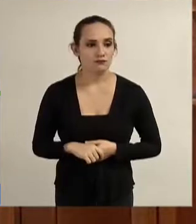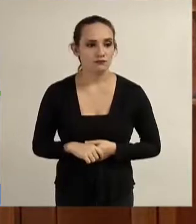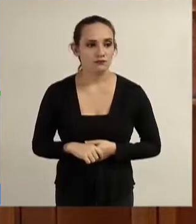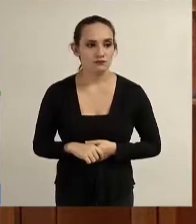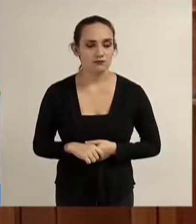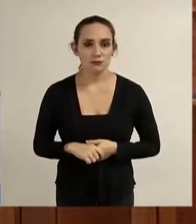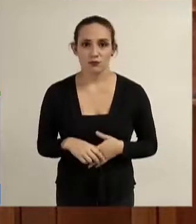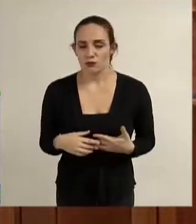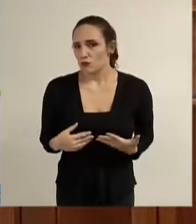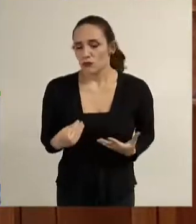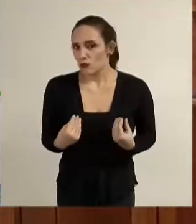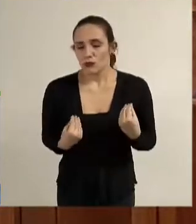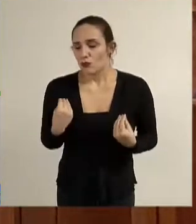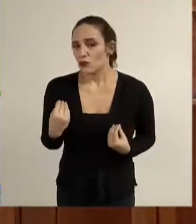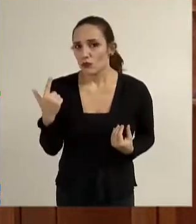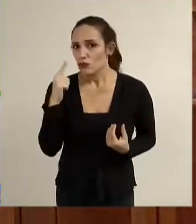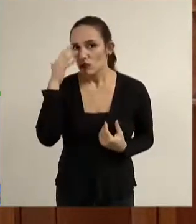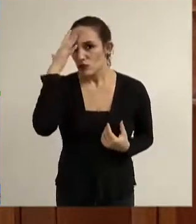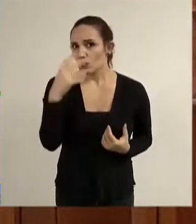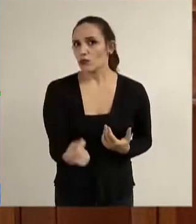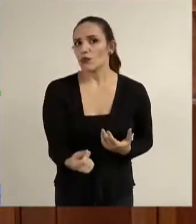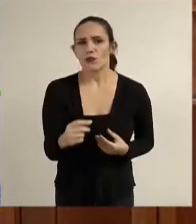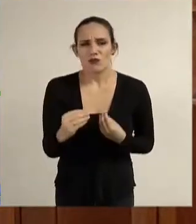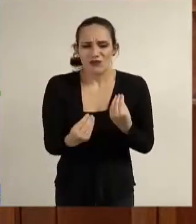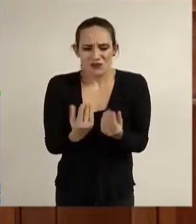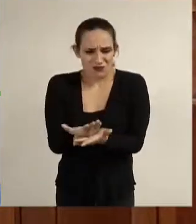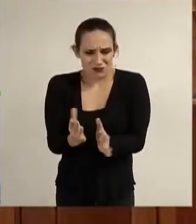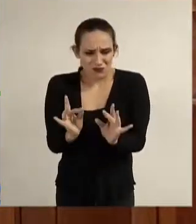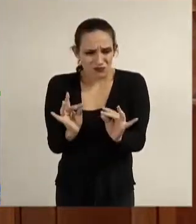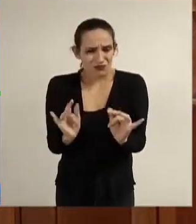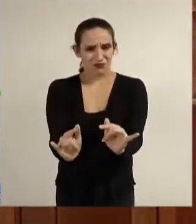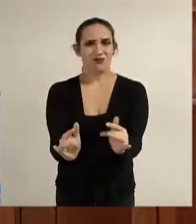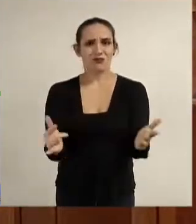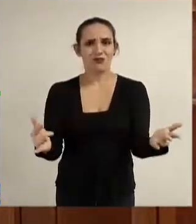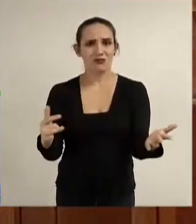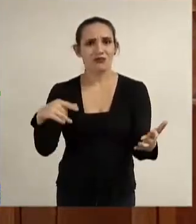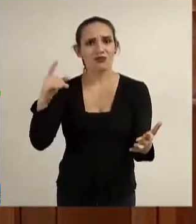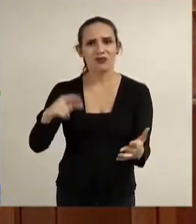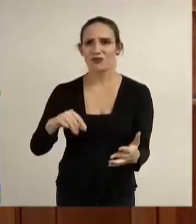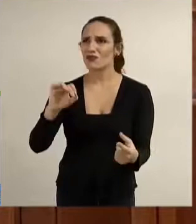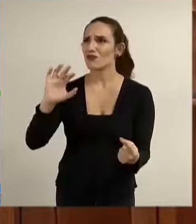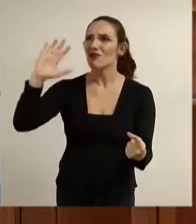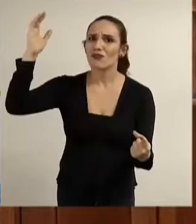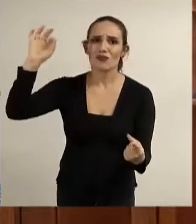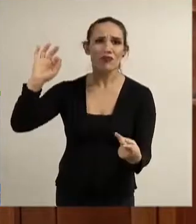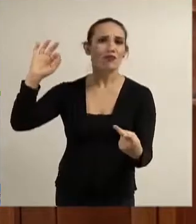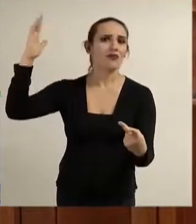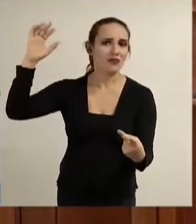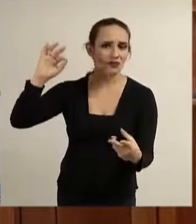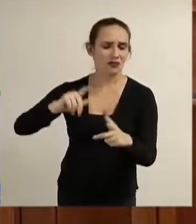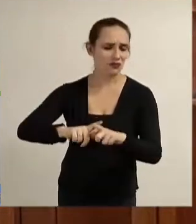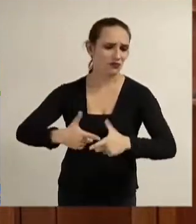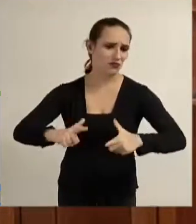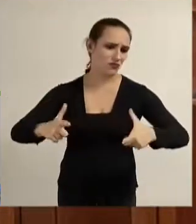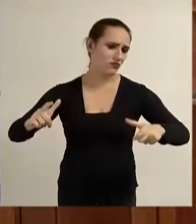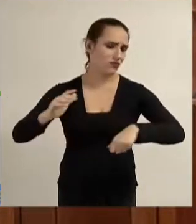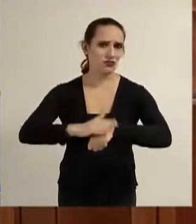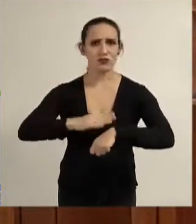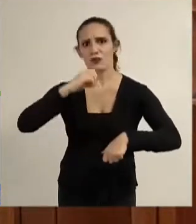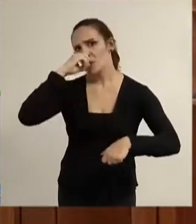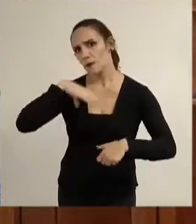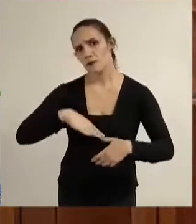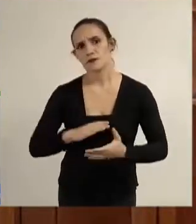Como resolver, como erradicarmos esse fenômeno que a cada dia que passa aumenta? E quando a gente vê alguém